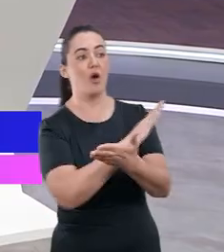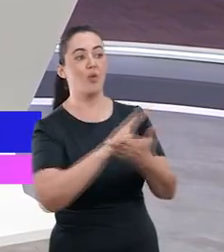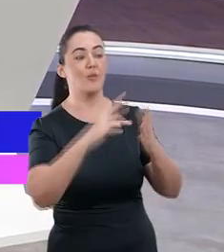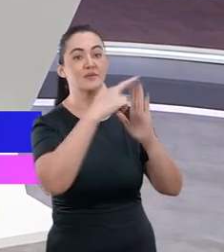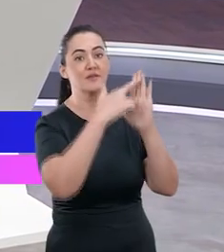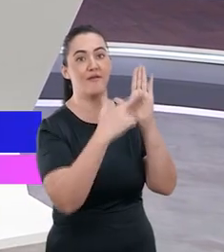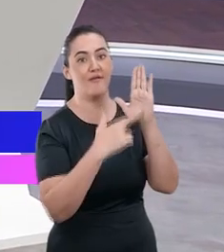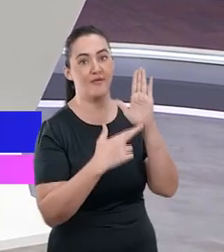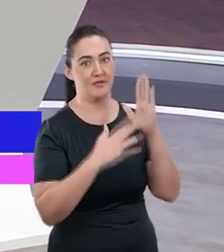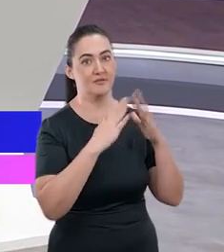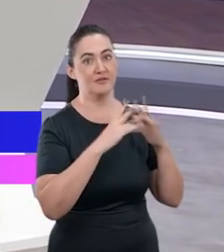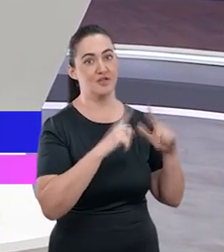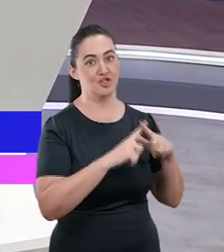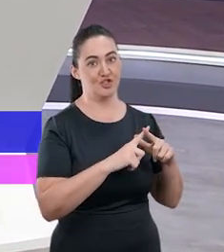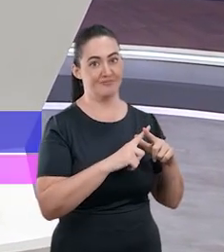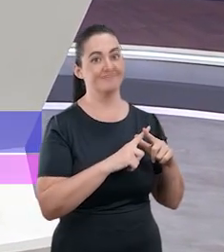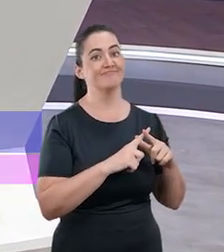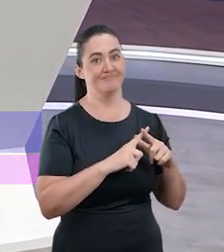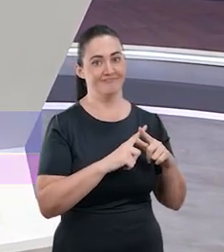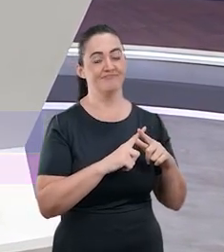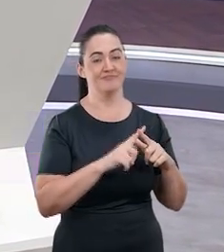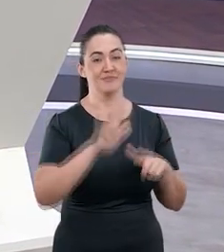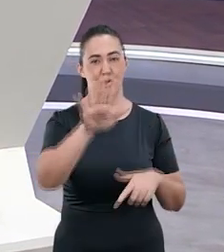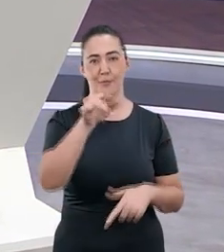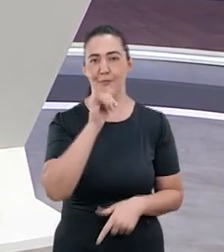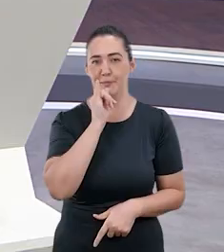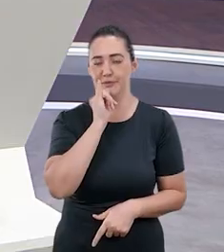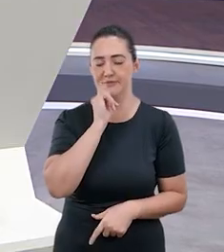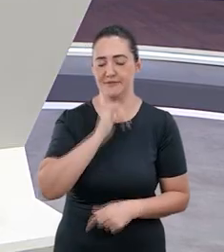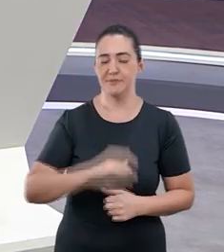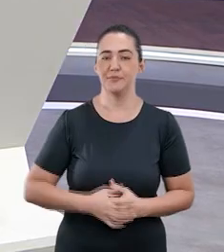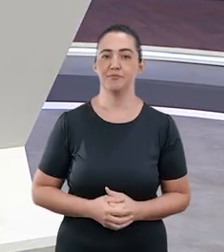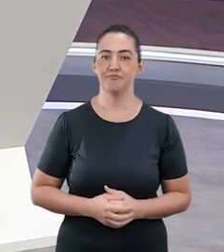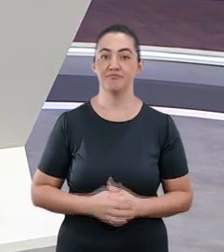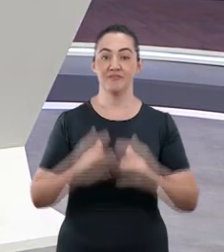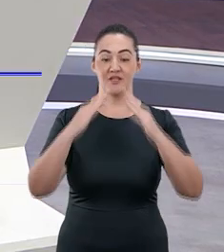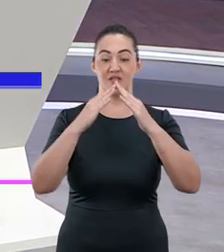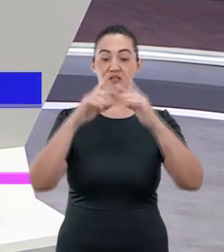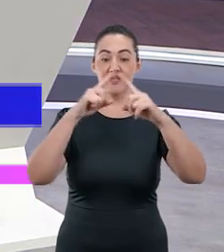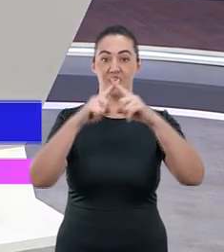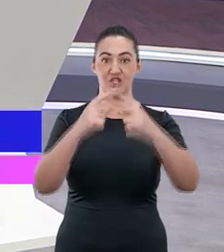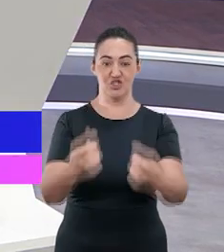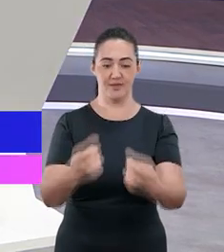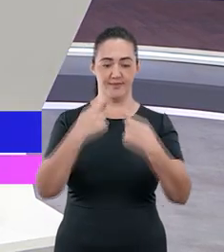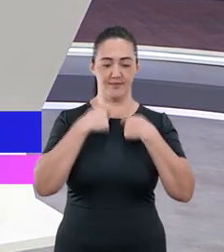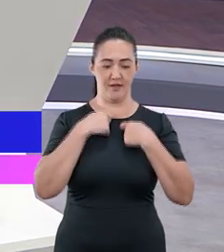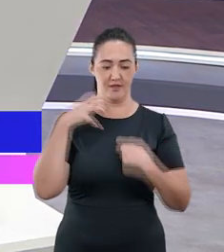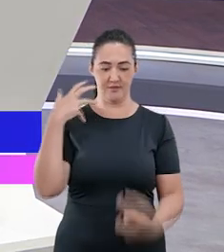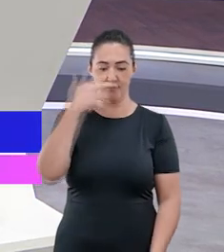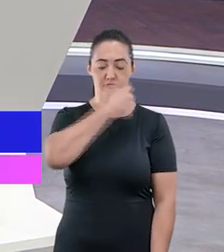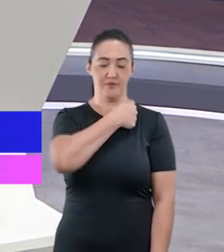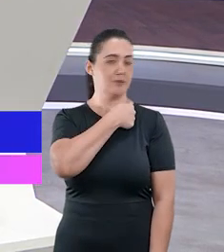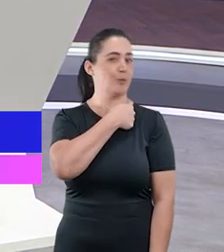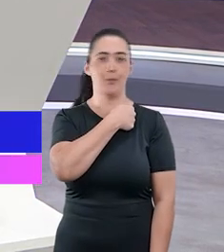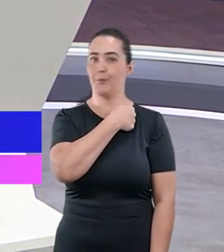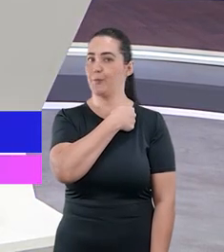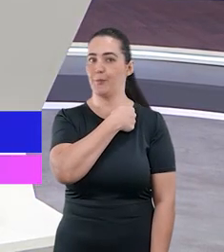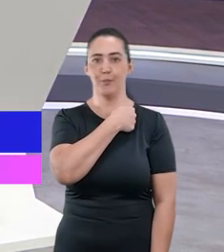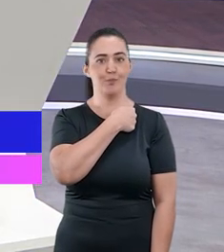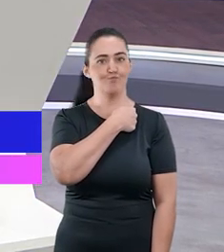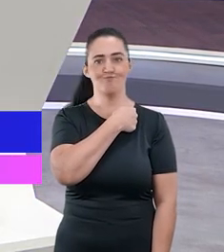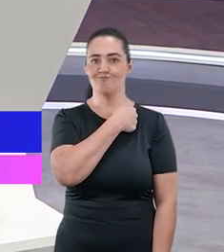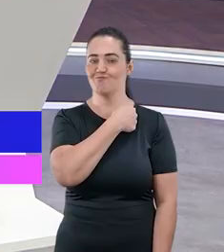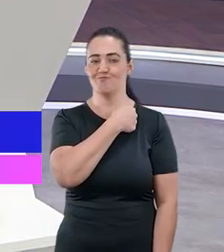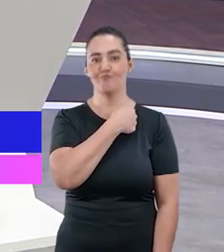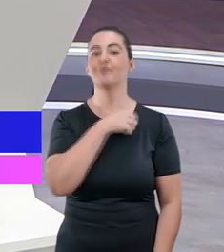verdade. Mas eu preciso abrir um parênteses aqui. Igreja não salva ninguém, tá bom? Porque eu estou